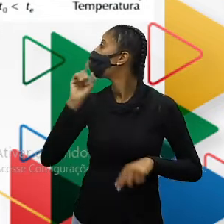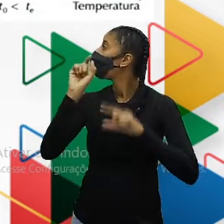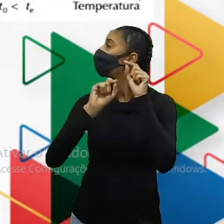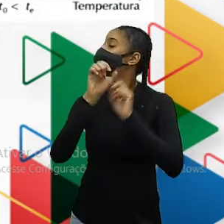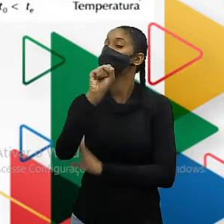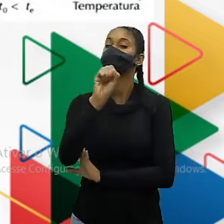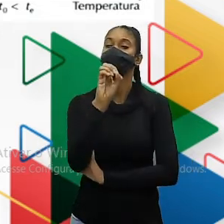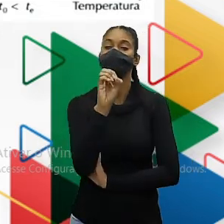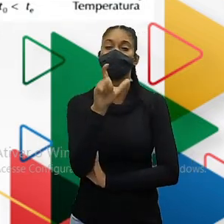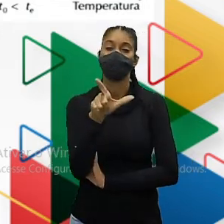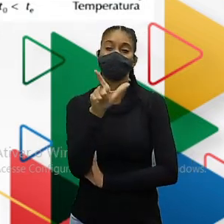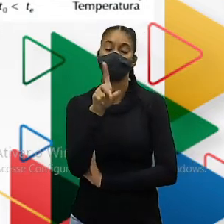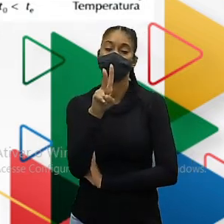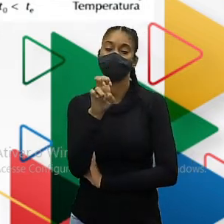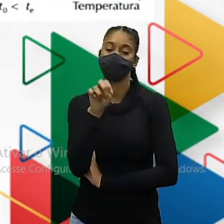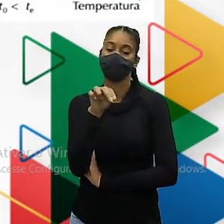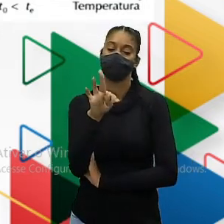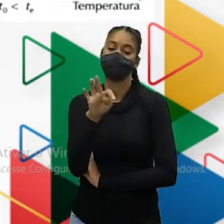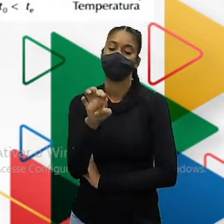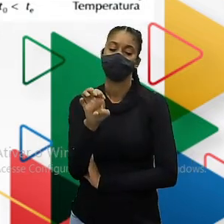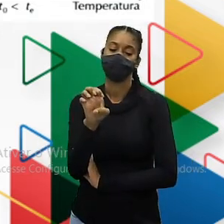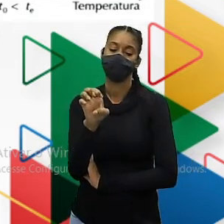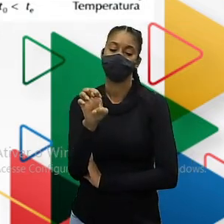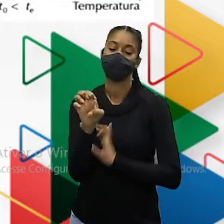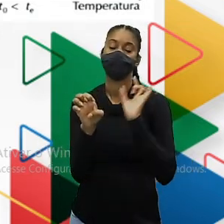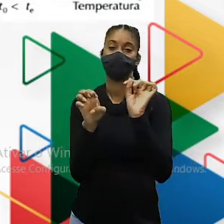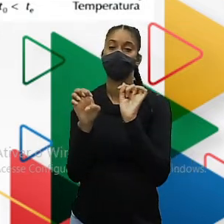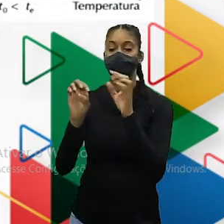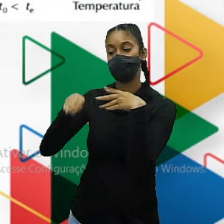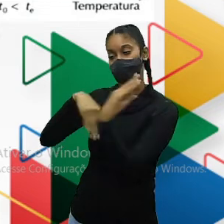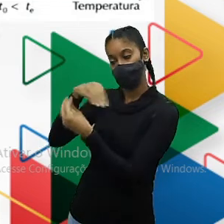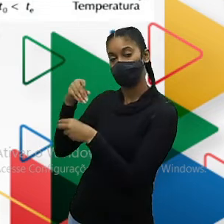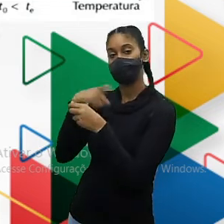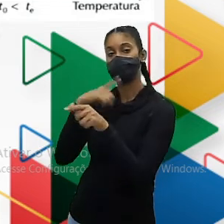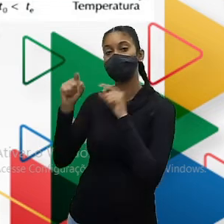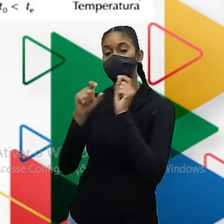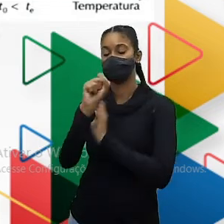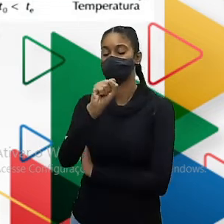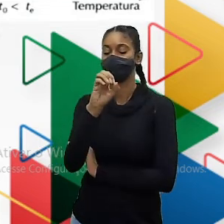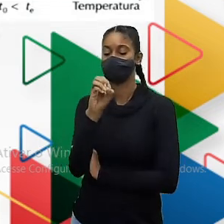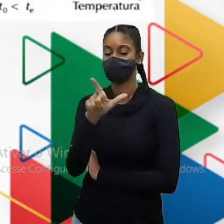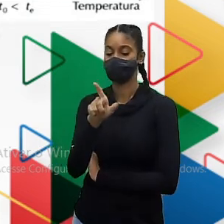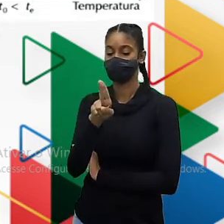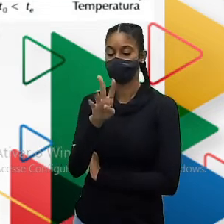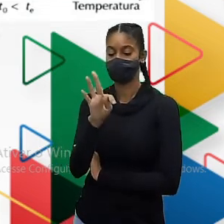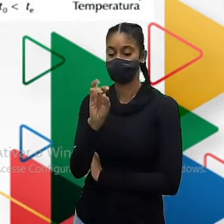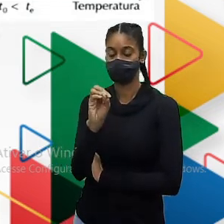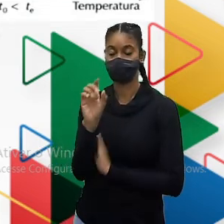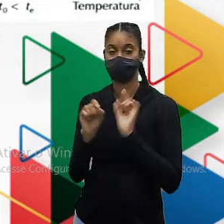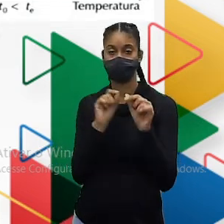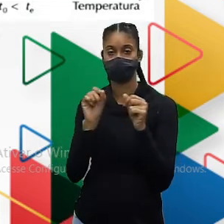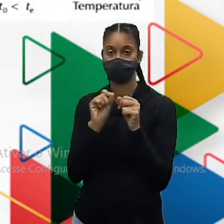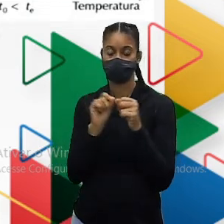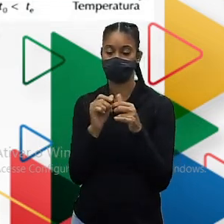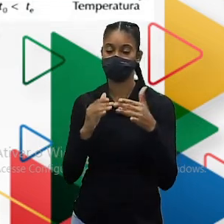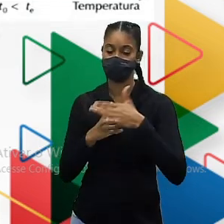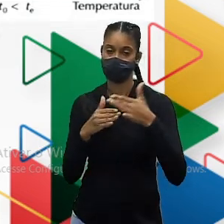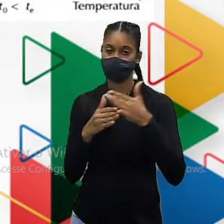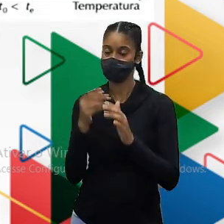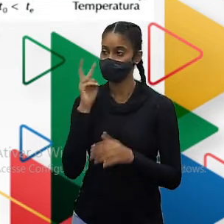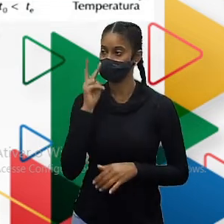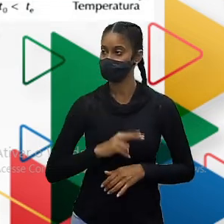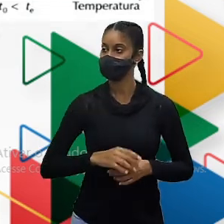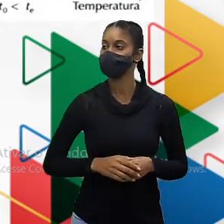solvente. Dissolvido nesse solvente, nós temos o soluto. E esse soluto acaba atuando como barreira. Veja,